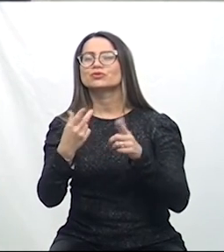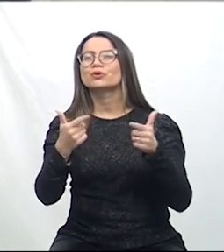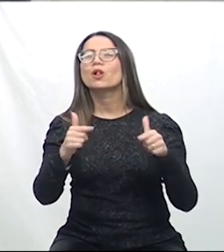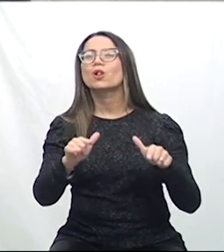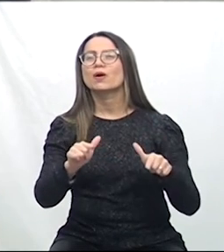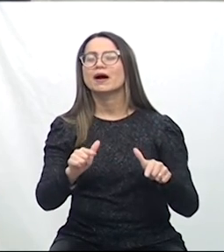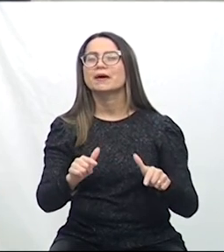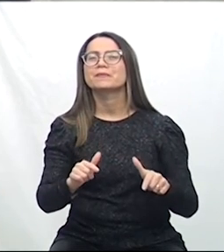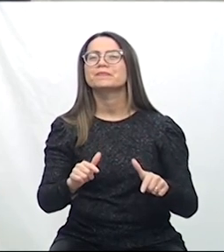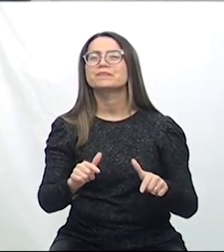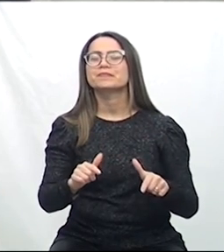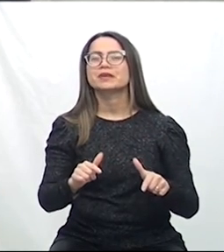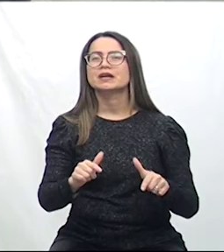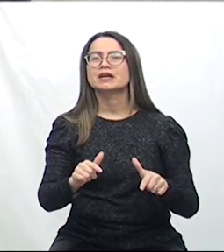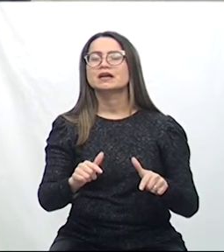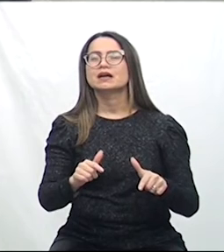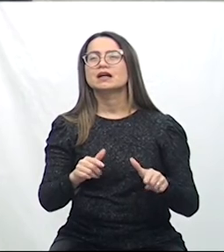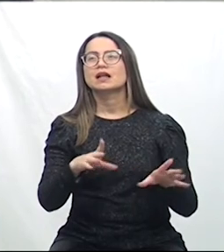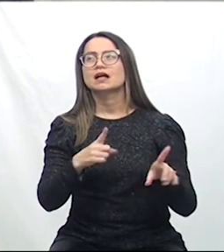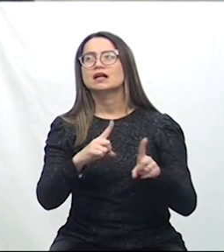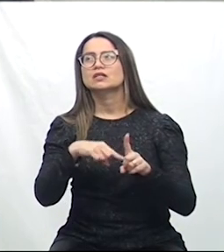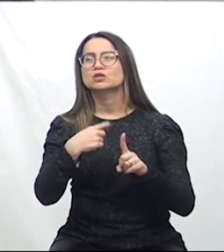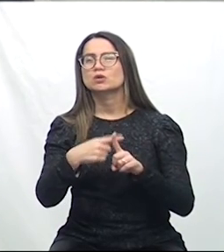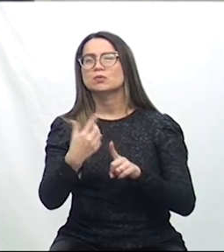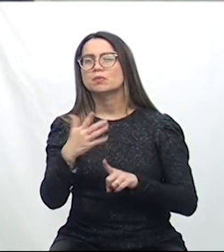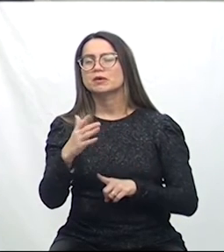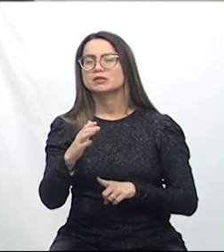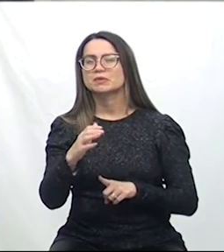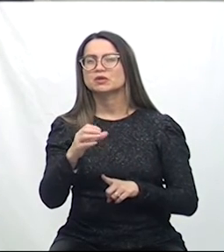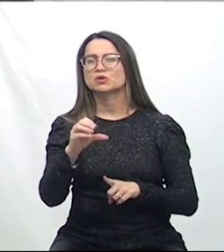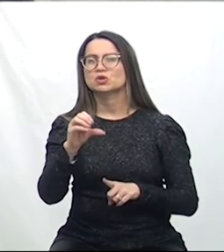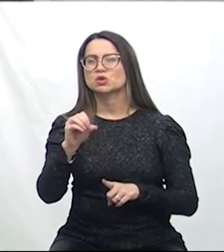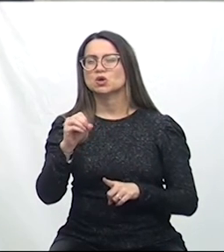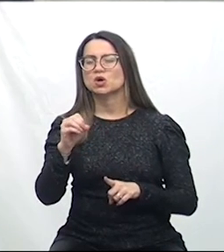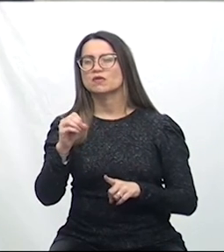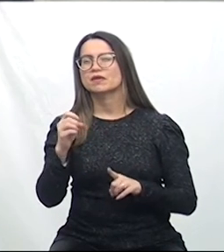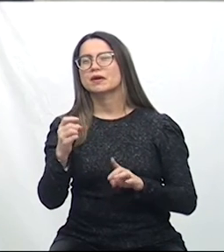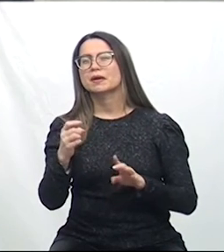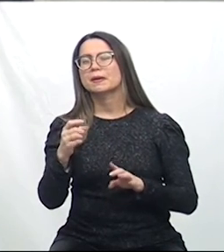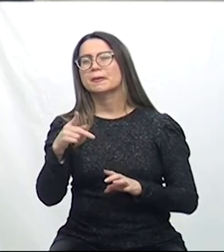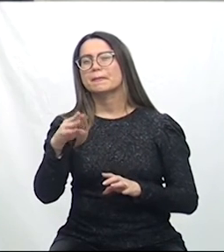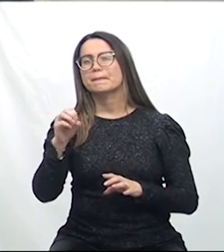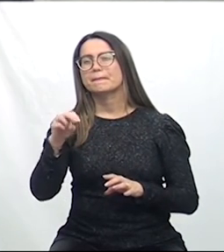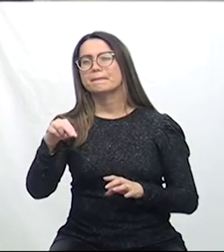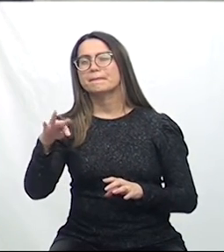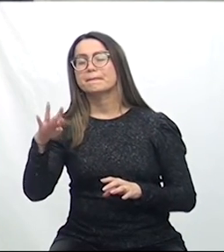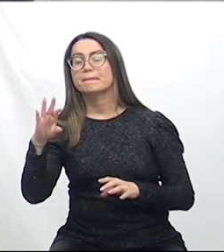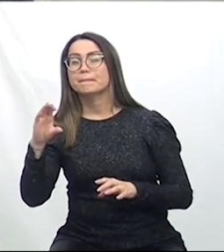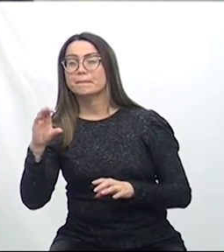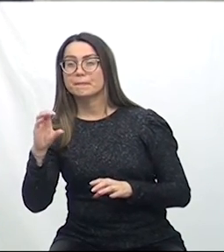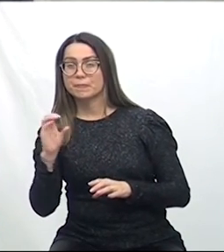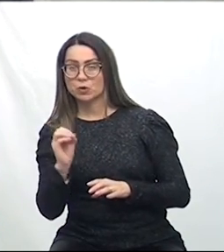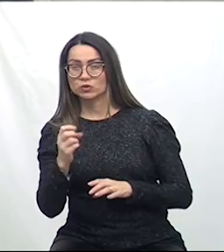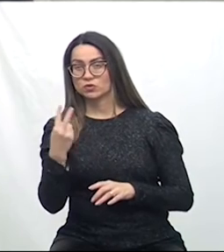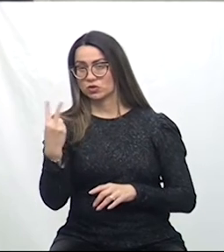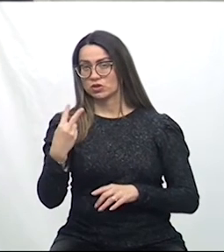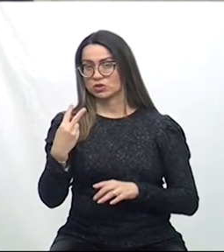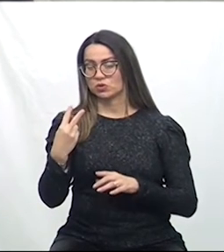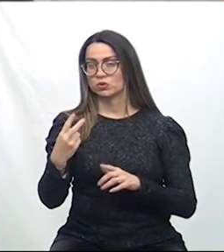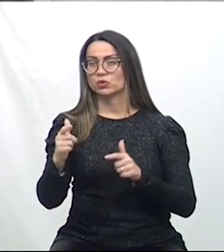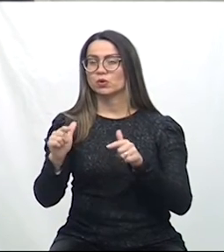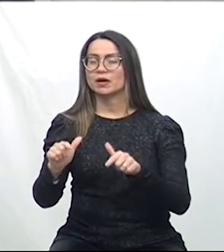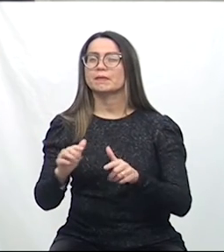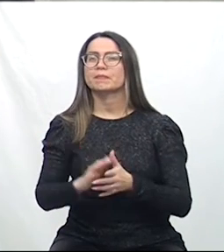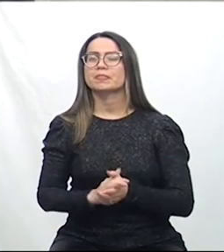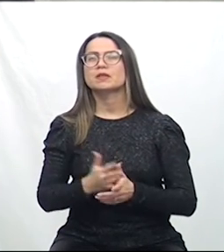6 pontos em 9 rodadas e ficando atrás apenas da polonesa Maria Malika. Em seguida, no Tríplice Open, entre os